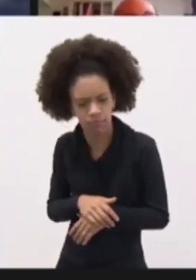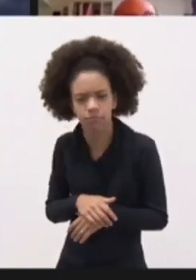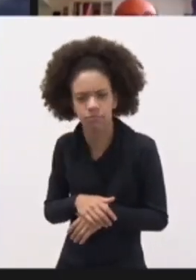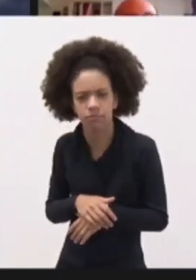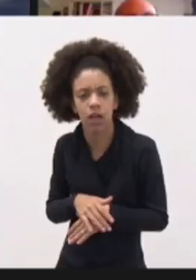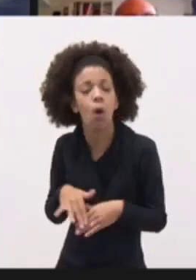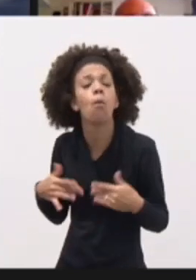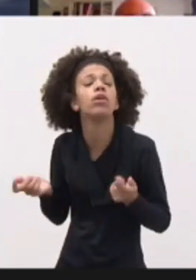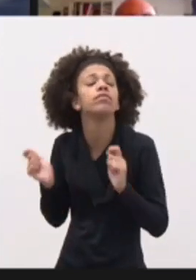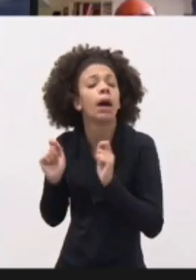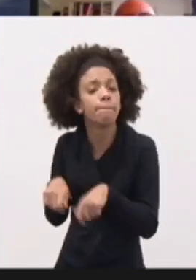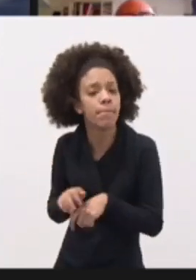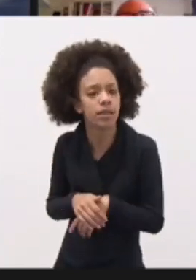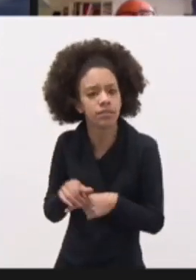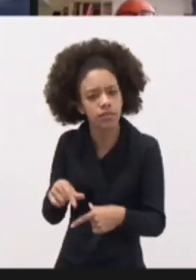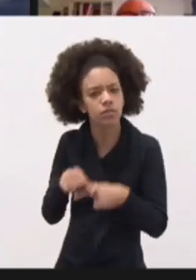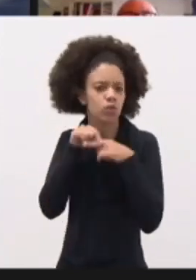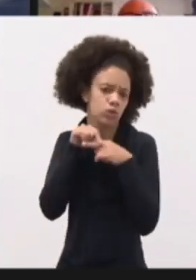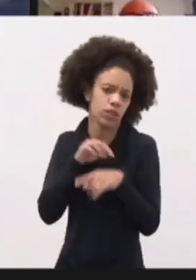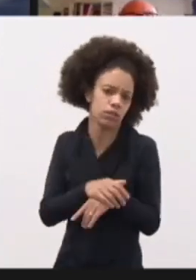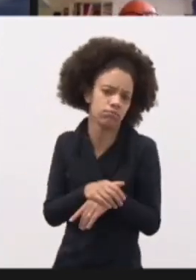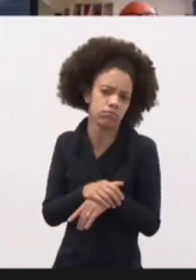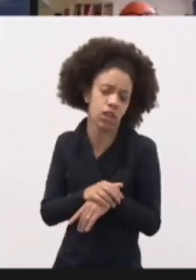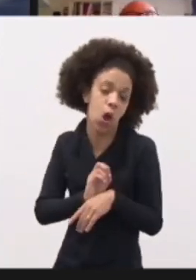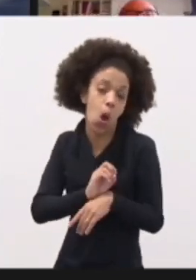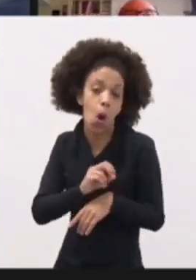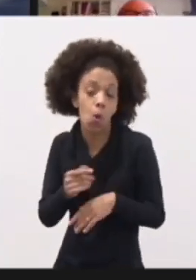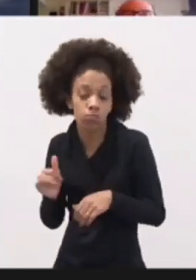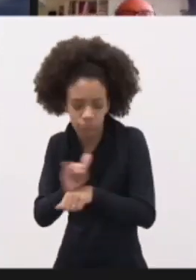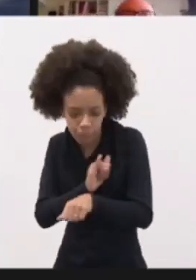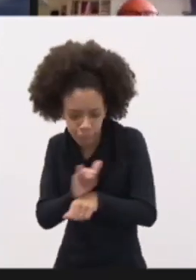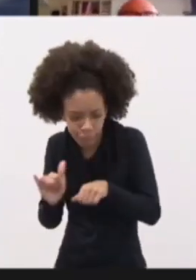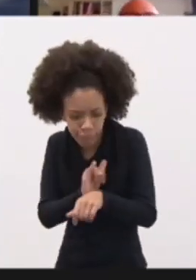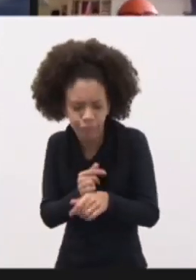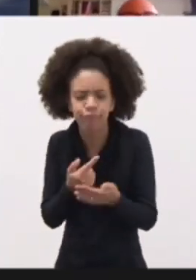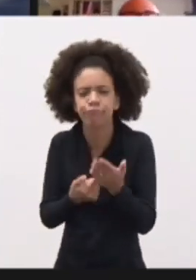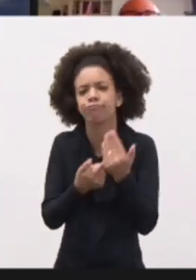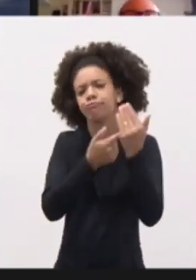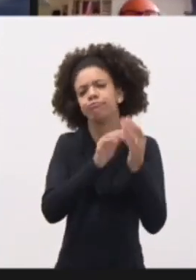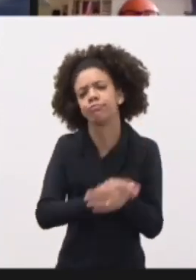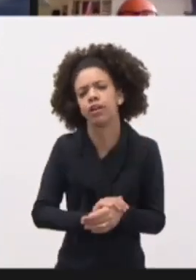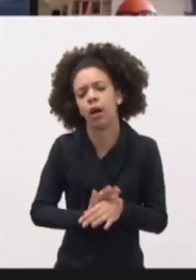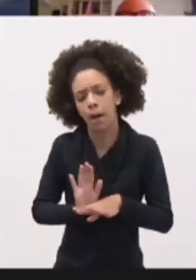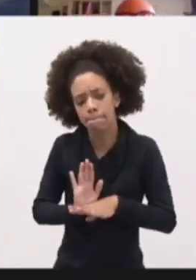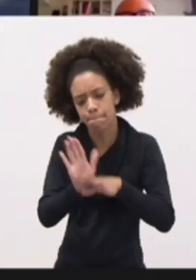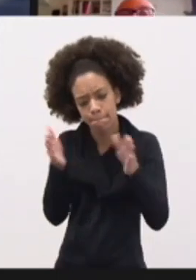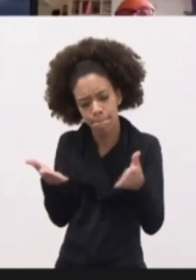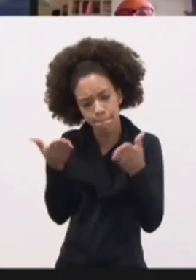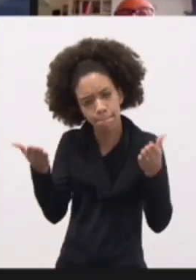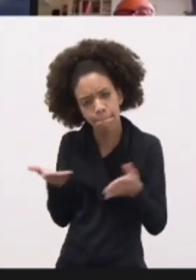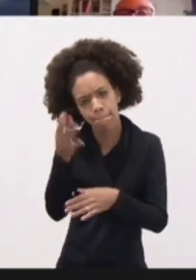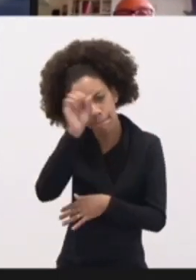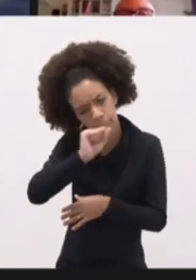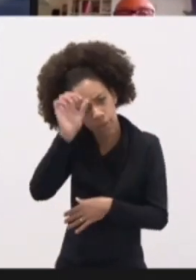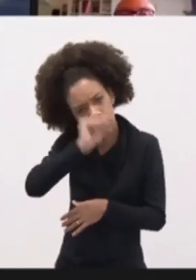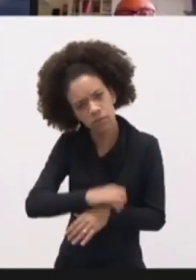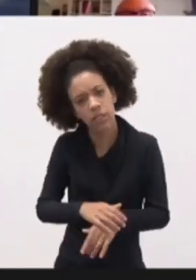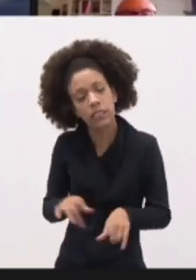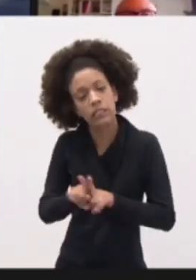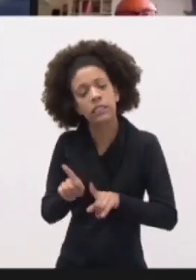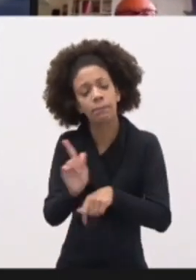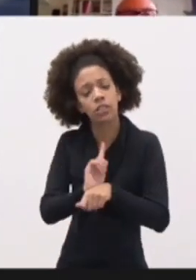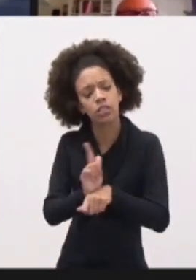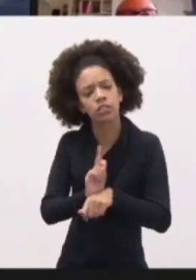Quando foi capaz de selecionar e criar recursos digitais que contribuam para o processo de ensino e aprendizagem e gestão de sala de